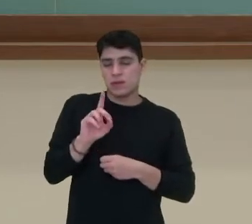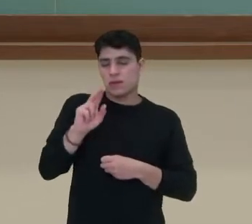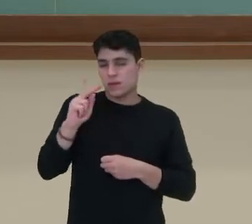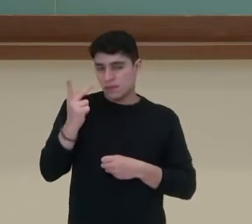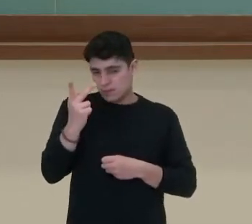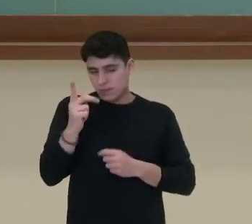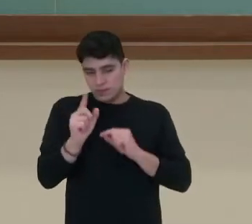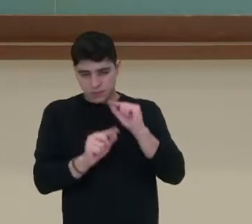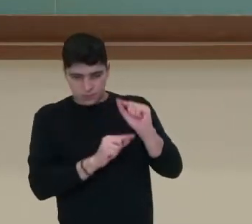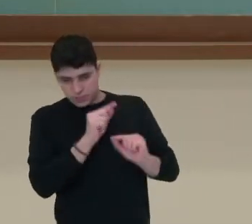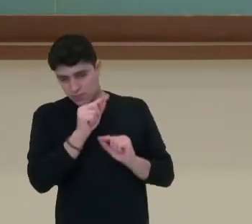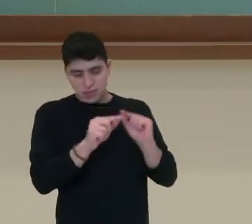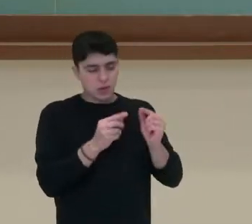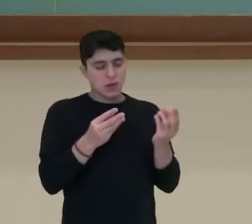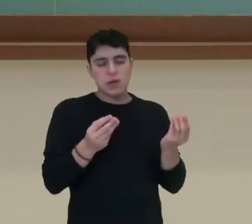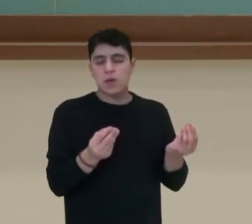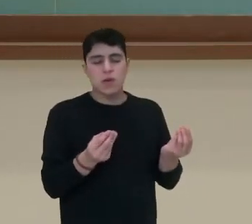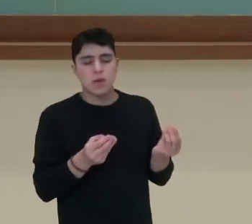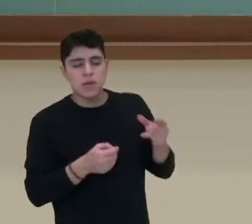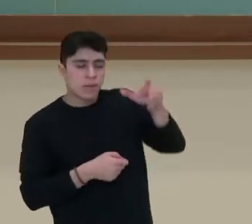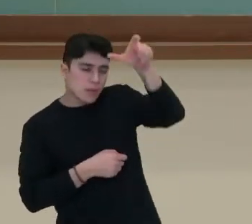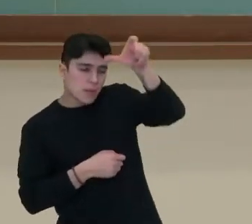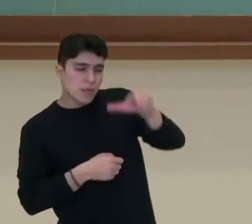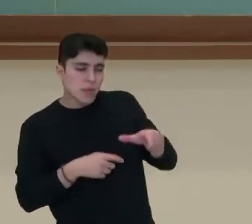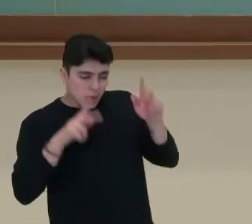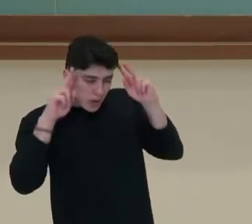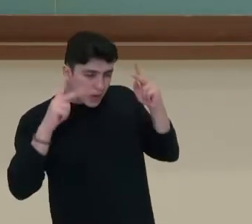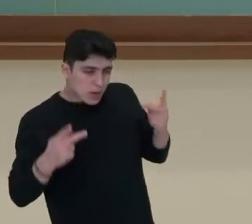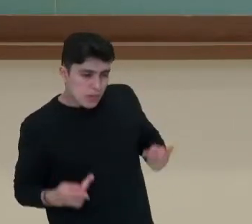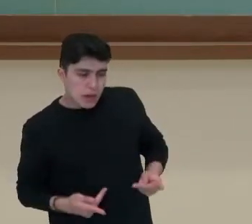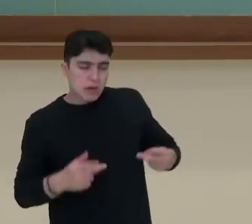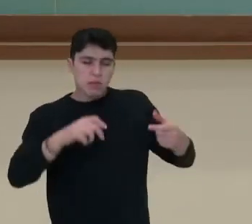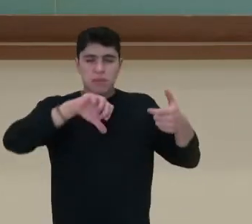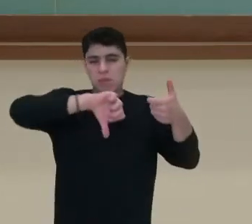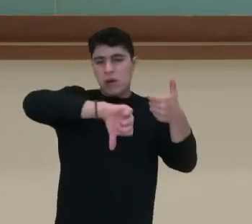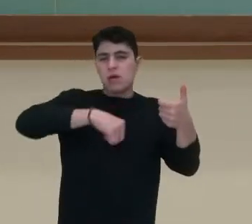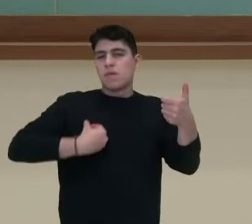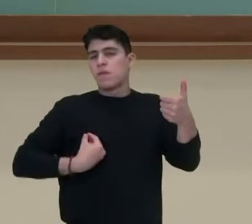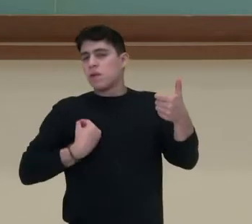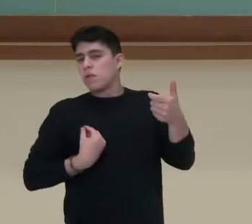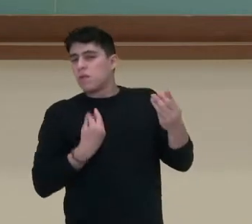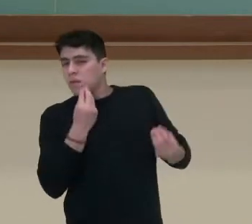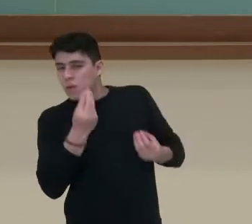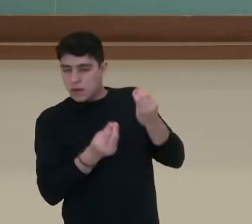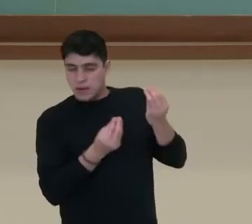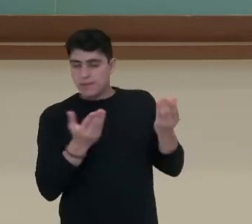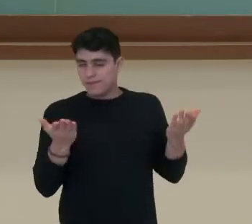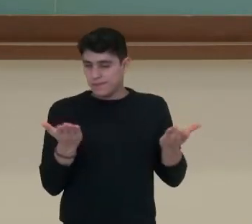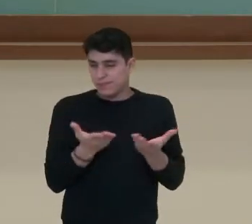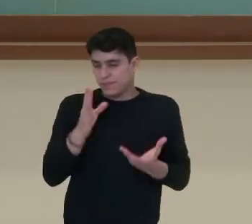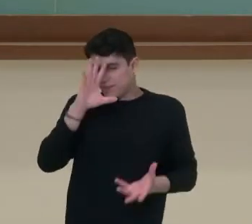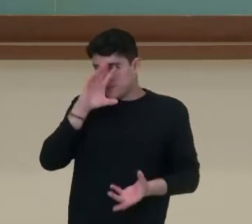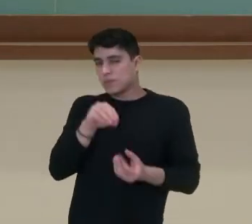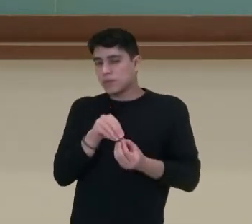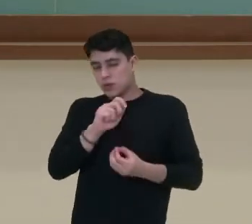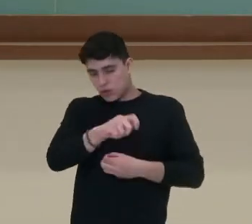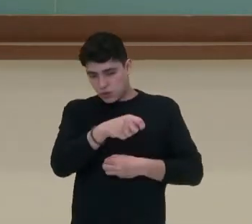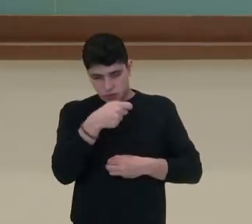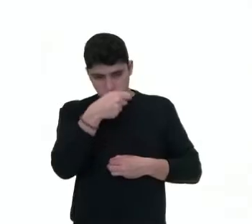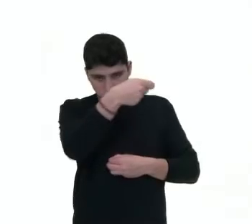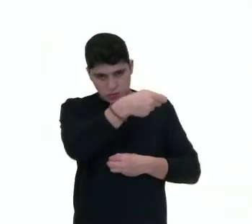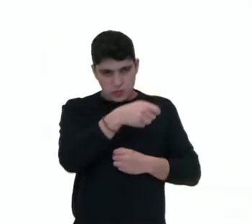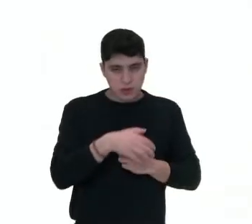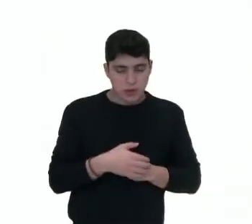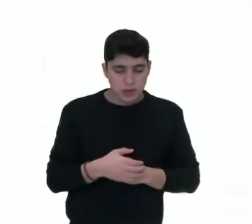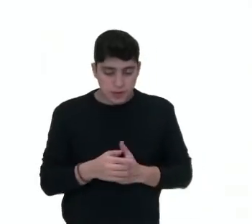o IDH. Você sabe o que significa isso e qual a importância do IDH? Vamos lá então para a gente entender? Muito bem.